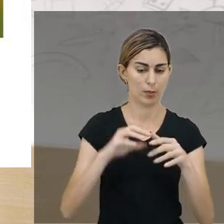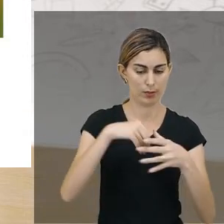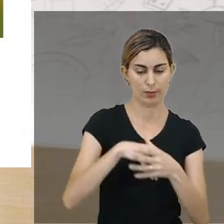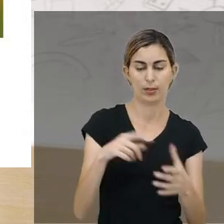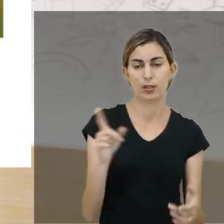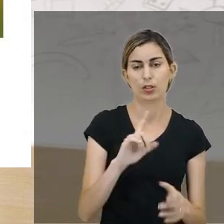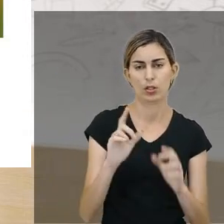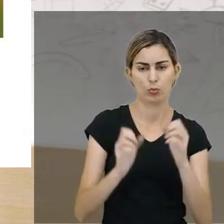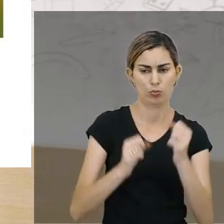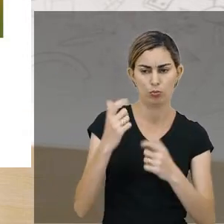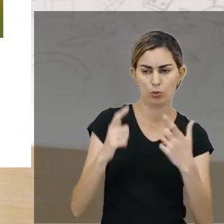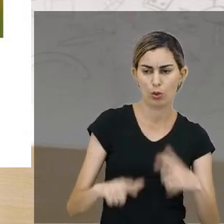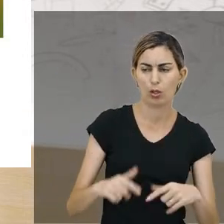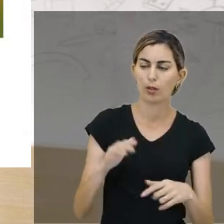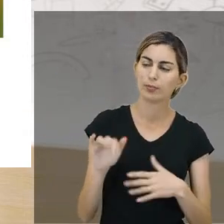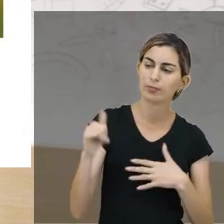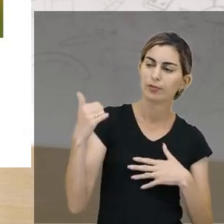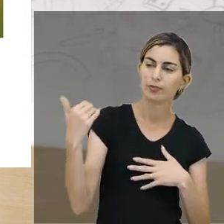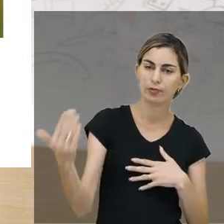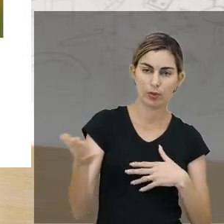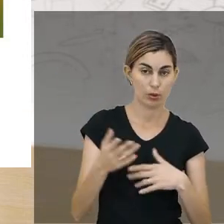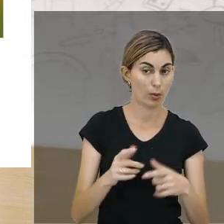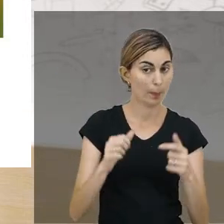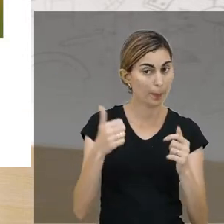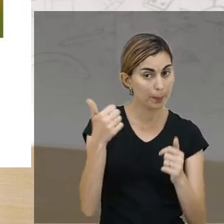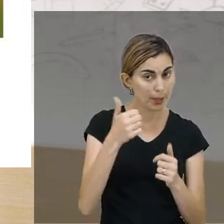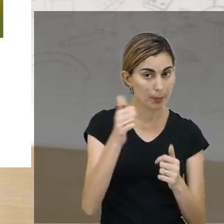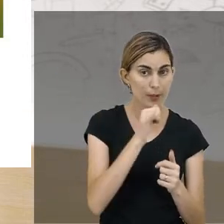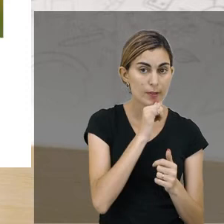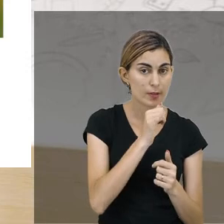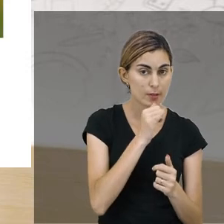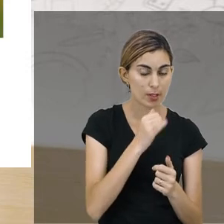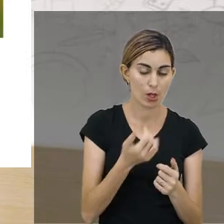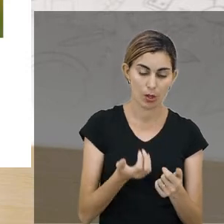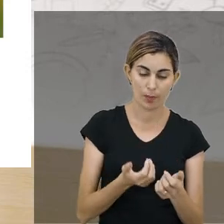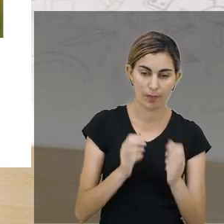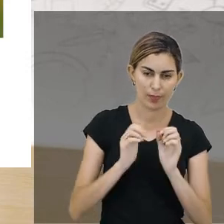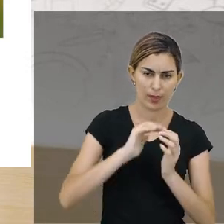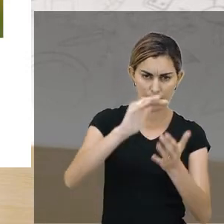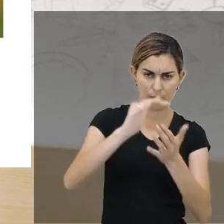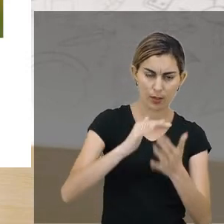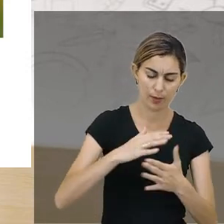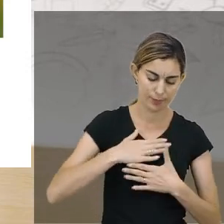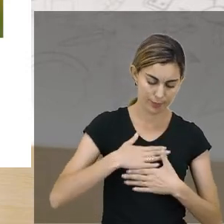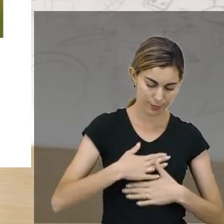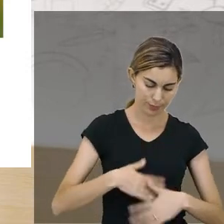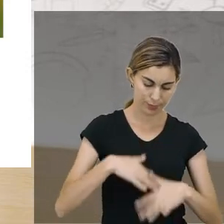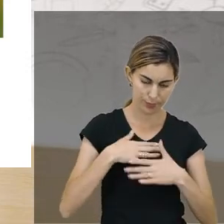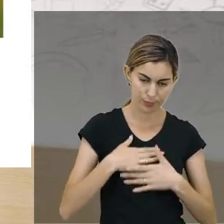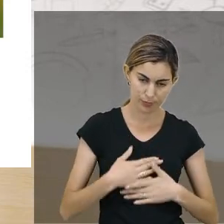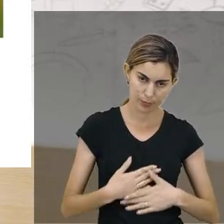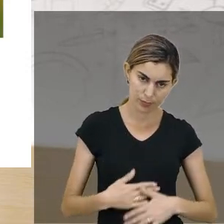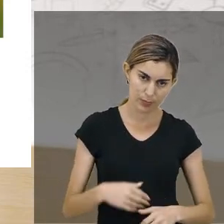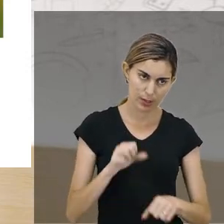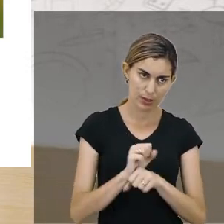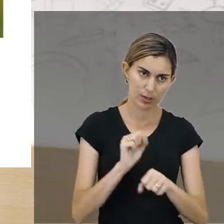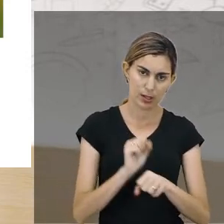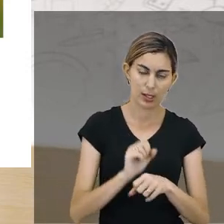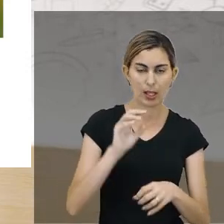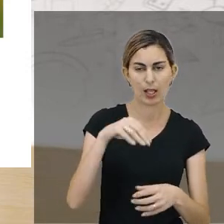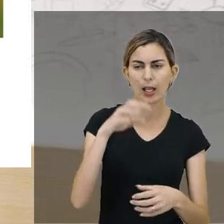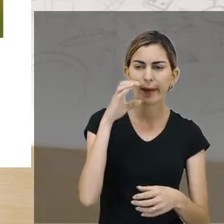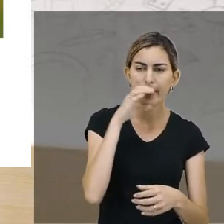laboral. Lembre-se que no primeiro exemplo, o trabalhador, ao colocar a carga no forno, ele